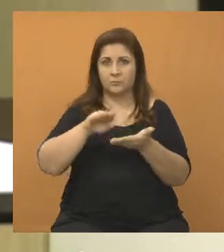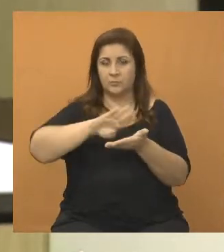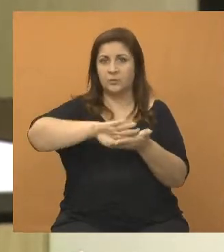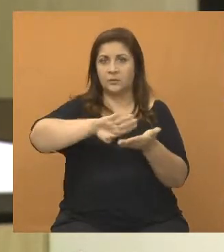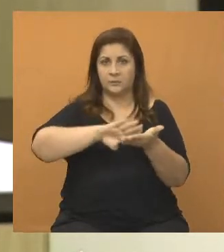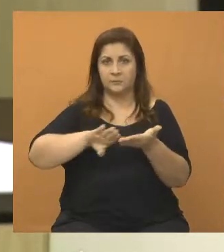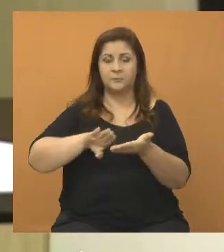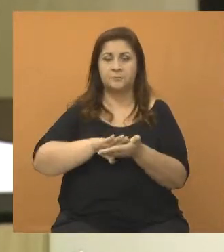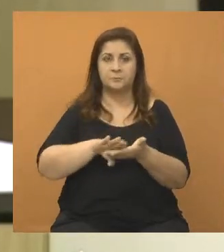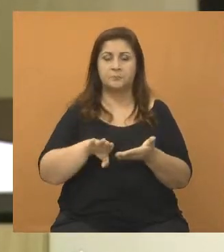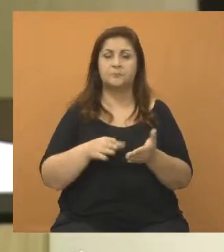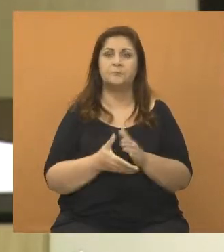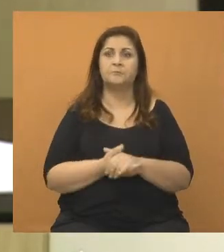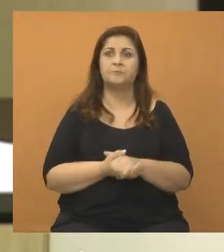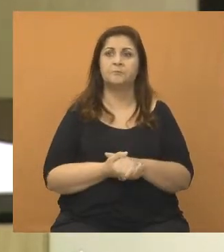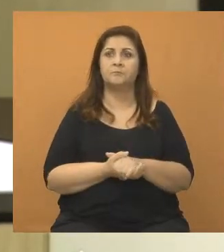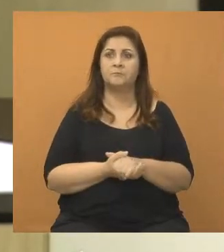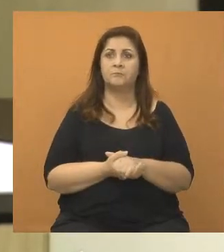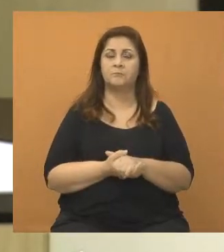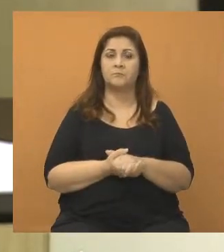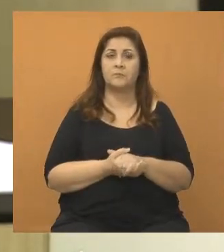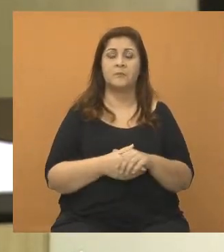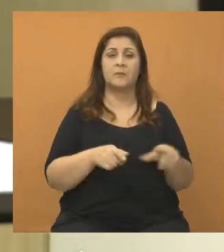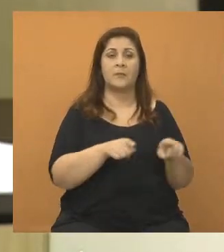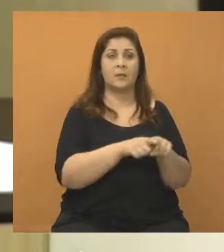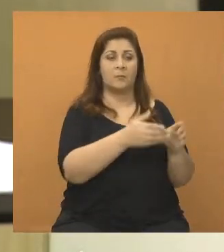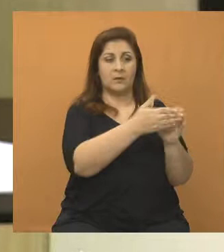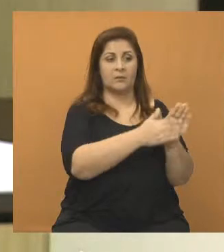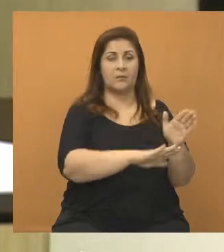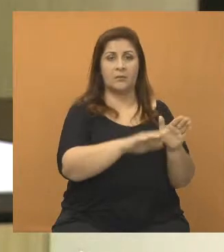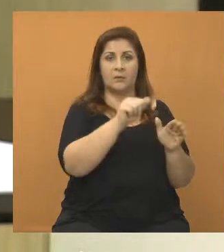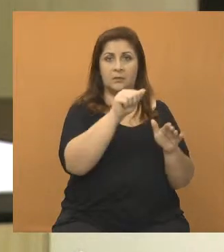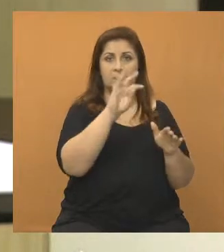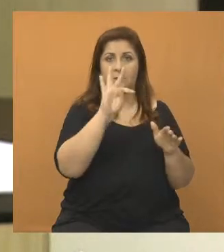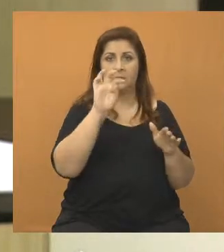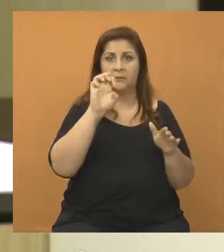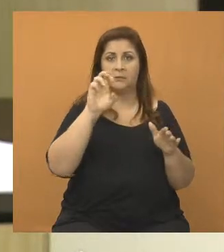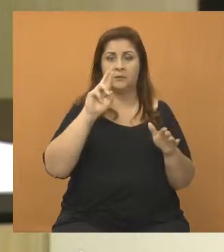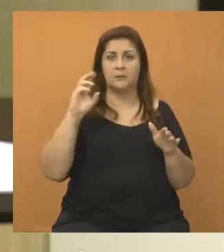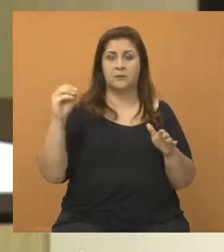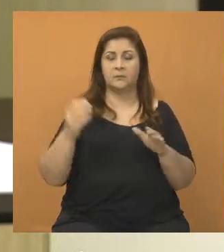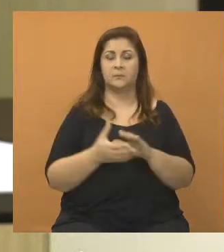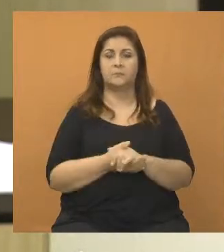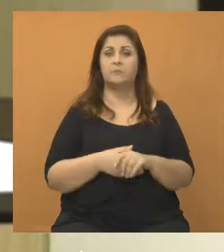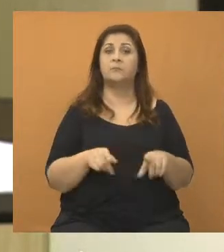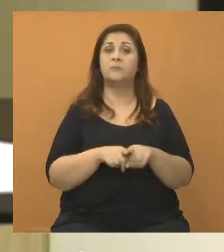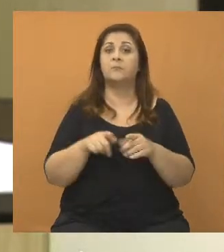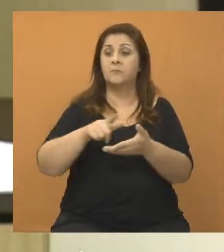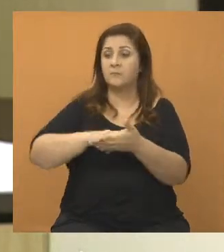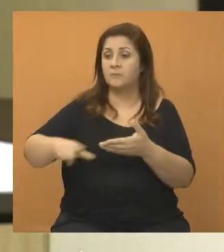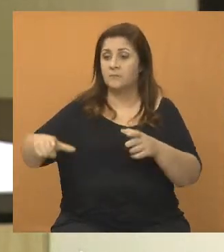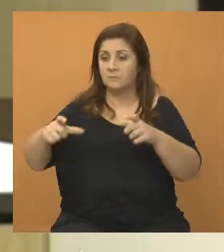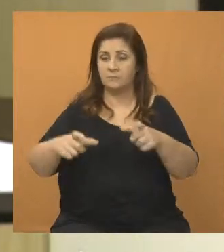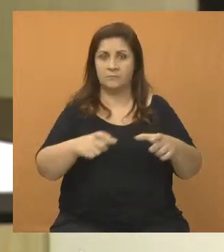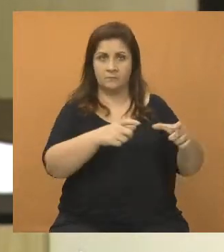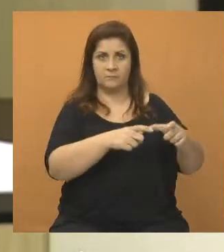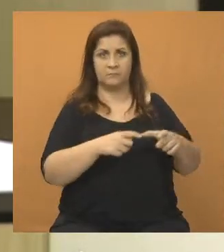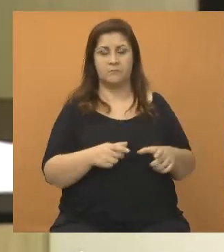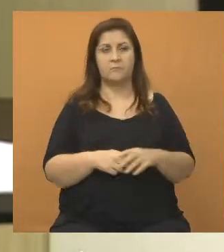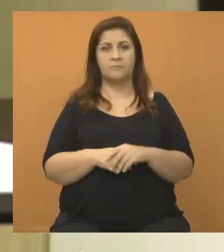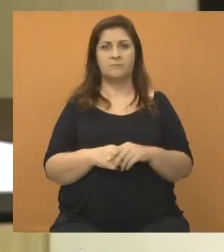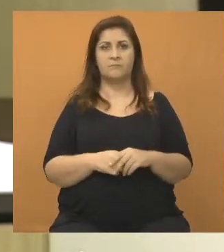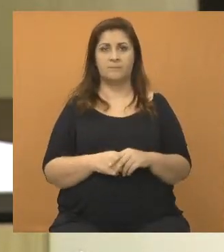nossos materiais e resíduos, o aterro sanitário e a limpeza das áreas públicas e